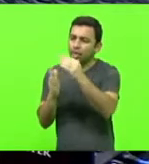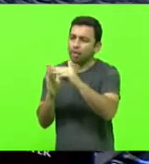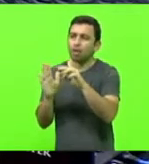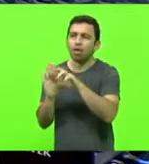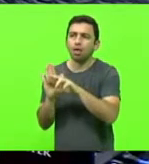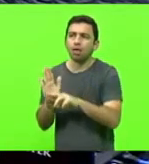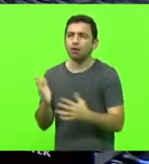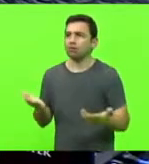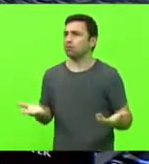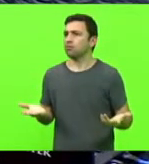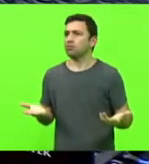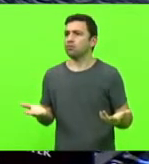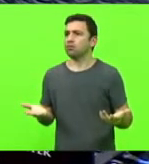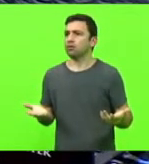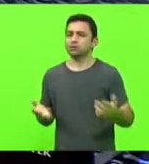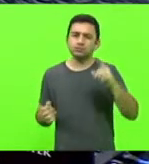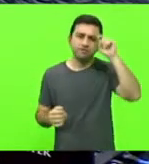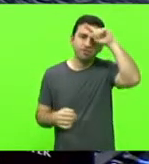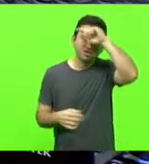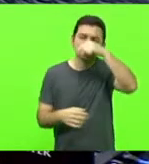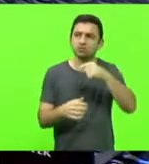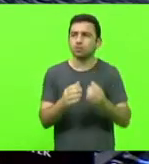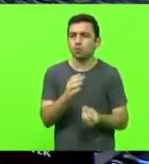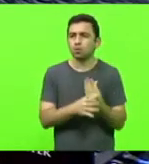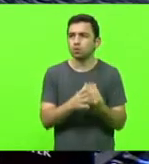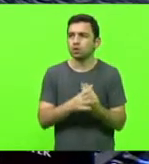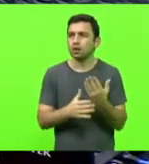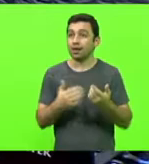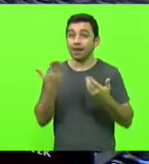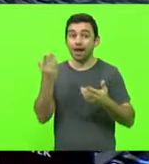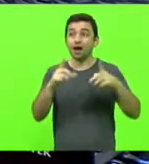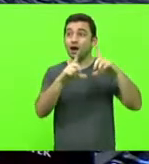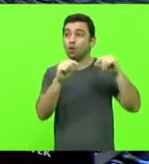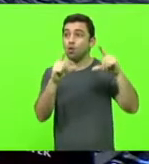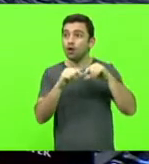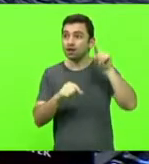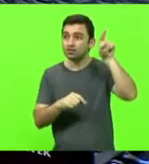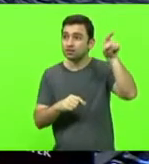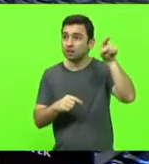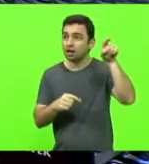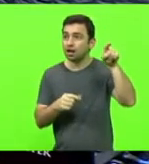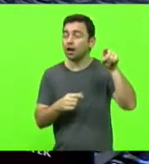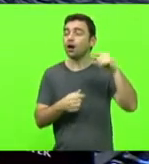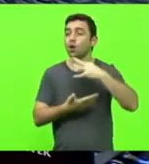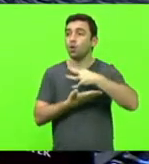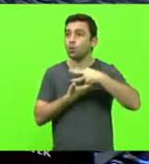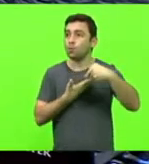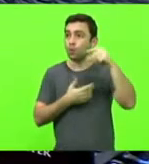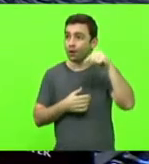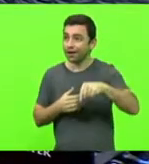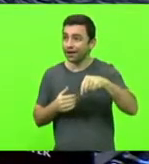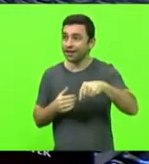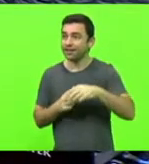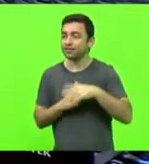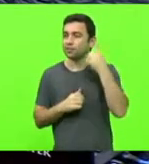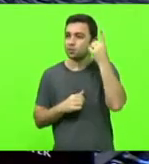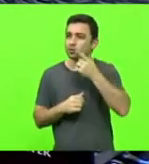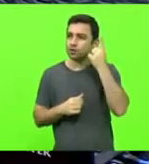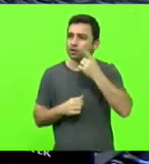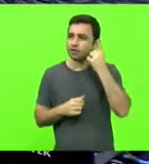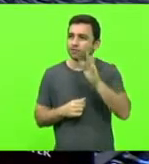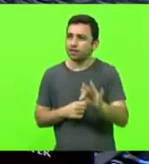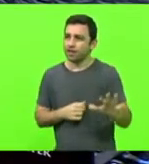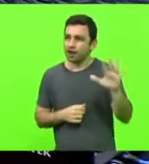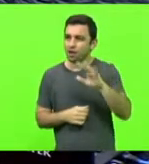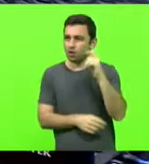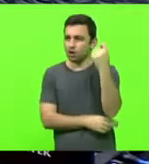dificultando a produção. O Congresso Nacional nos imitou, o deputado federal Alceu Moreira, do Rio Grande do Sul, fez